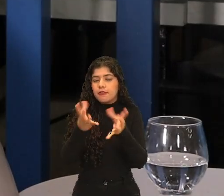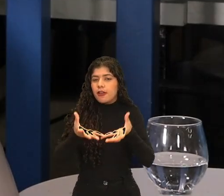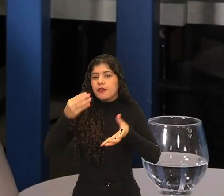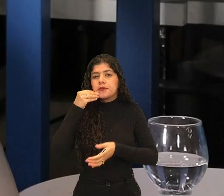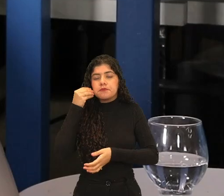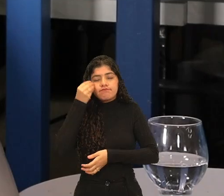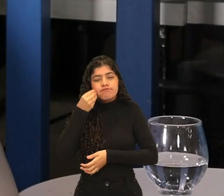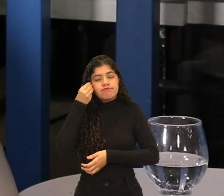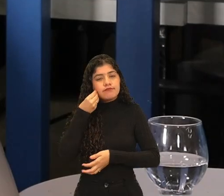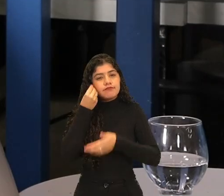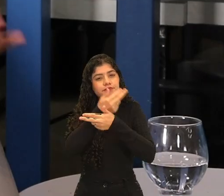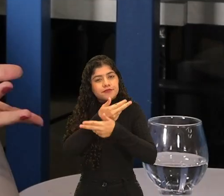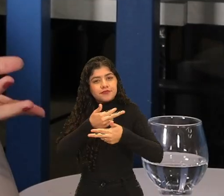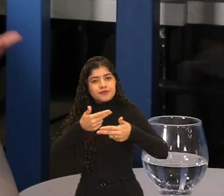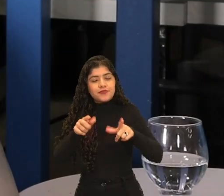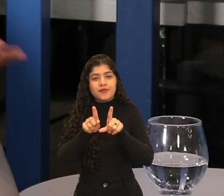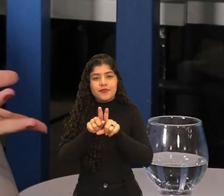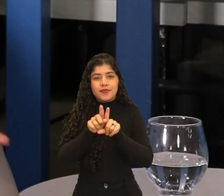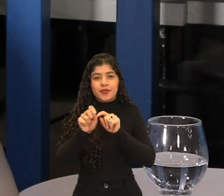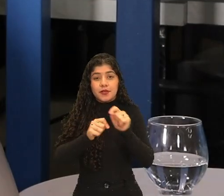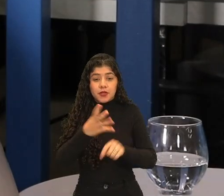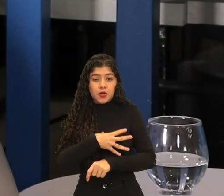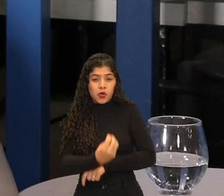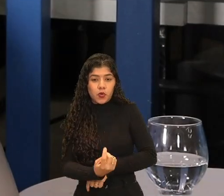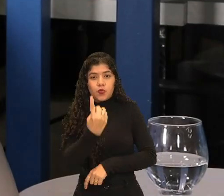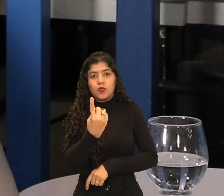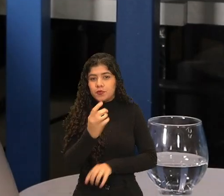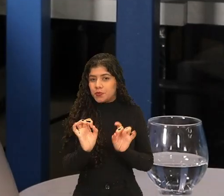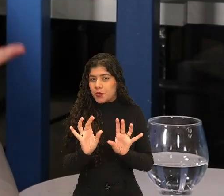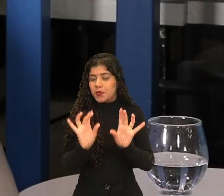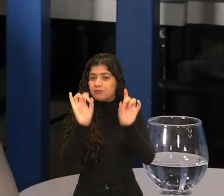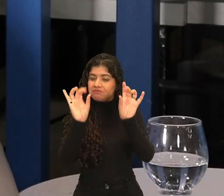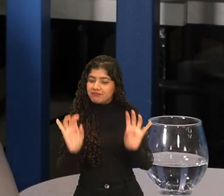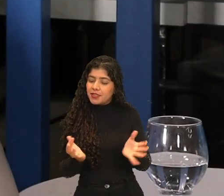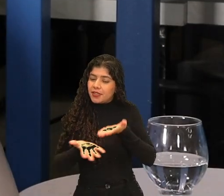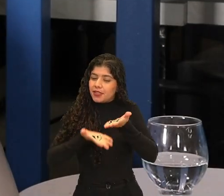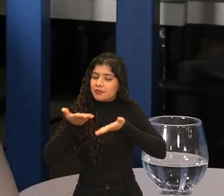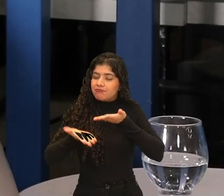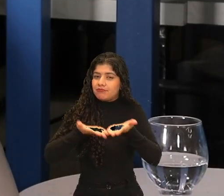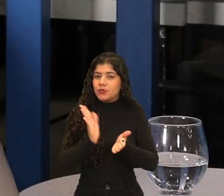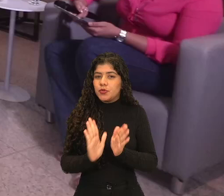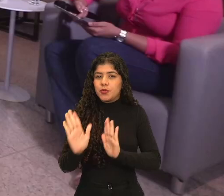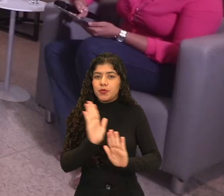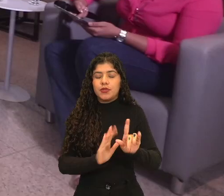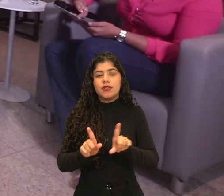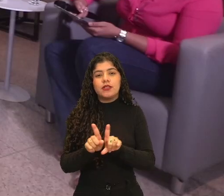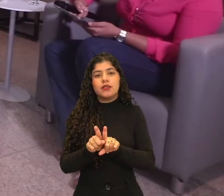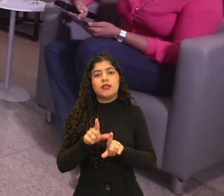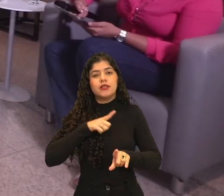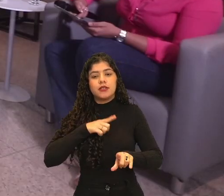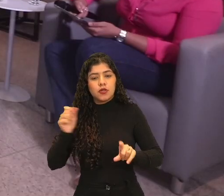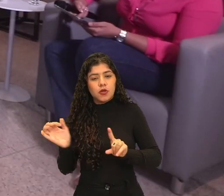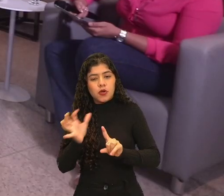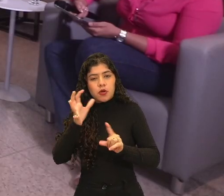contexto da escola com outras crianças, até porque ele era um filho único, né? Para que ele conhecesse outras crianças e, de alguma forma, fosse estimulado